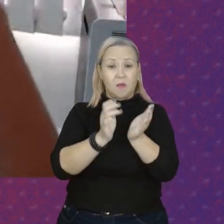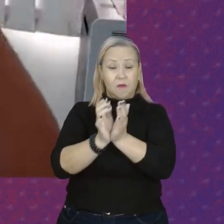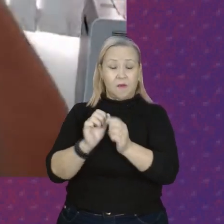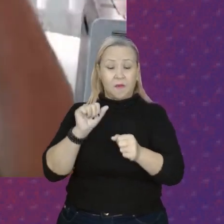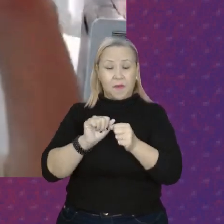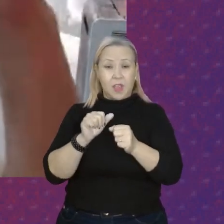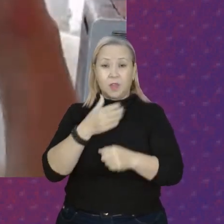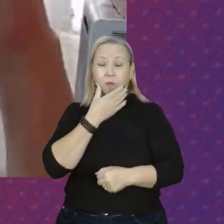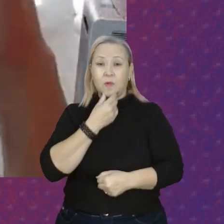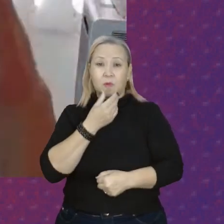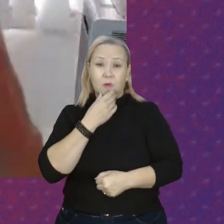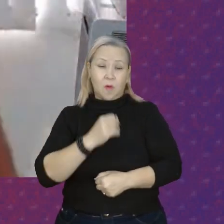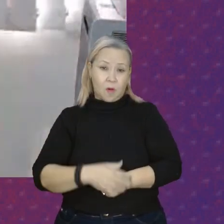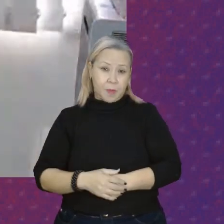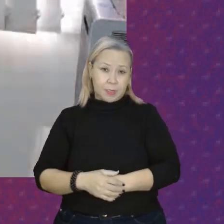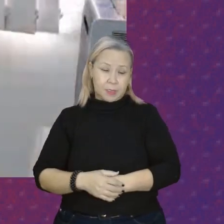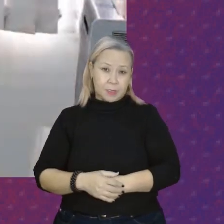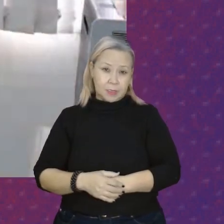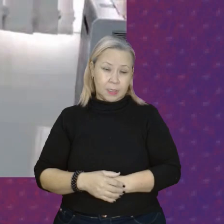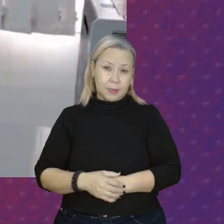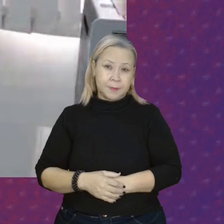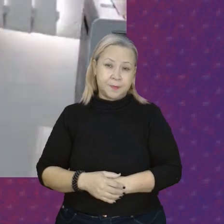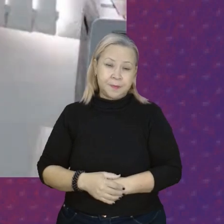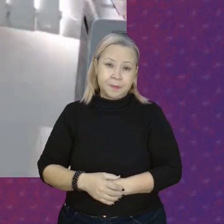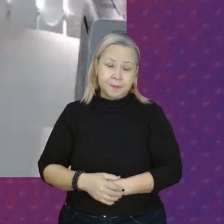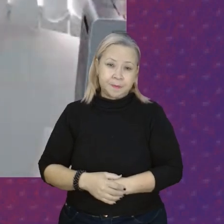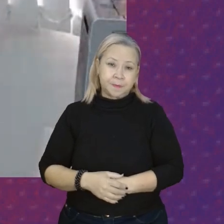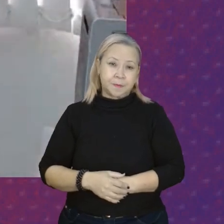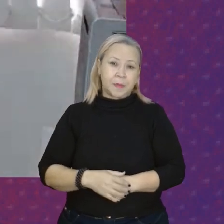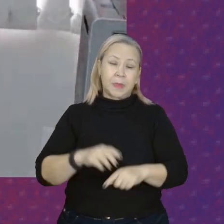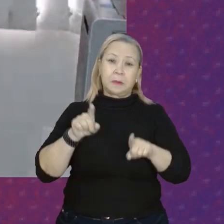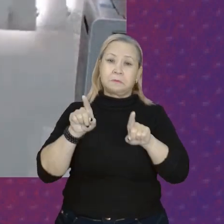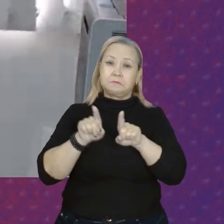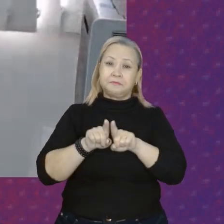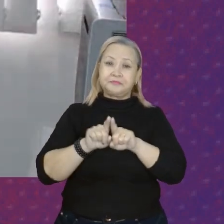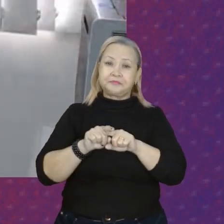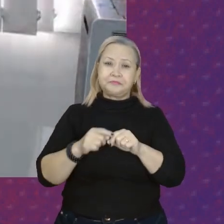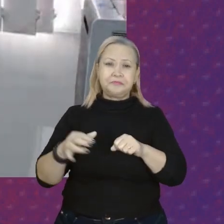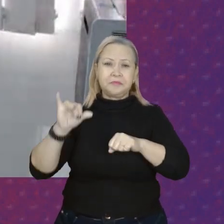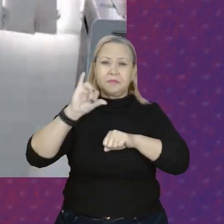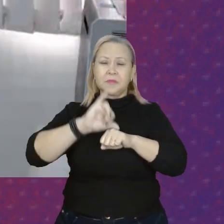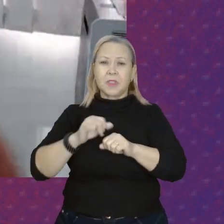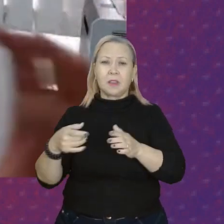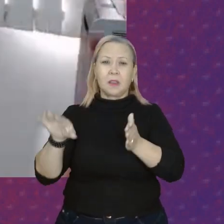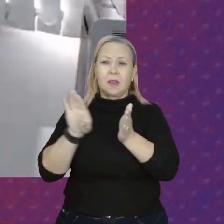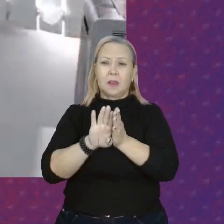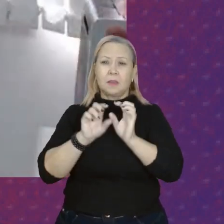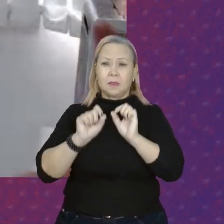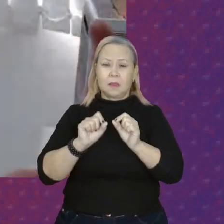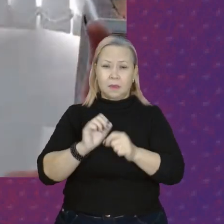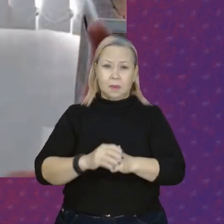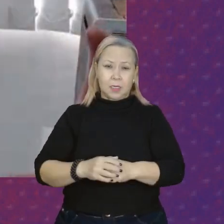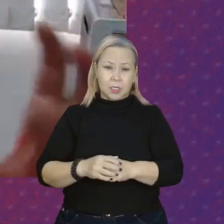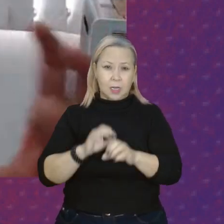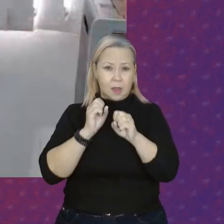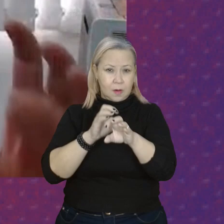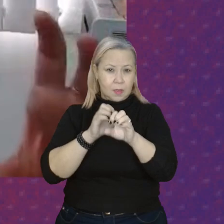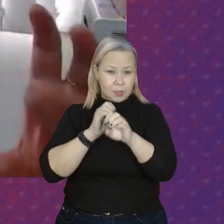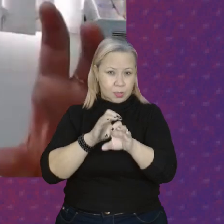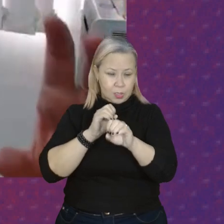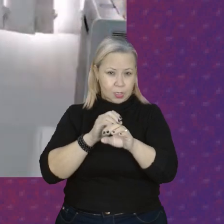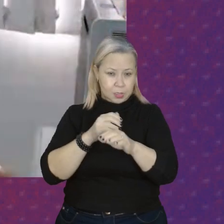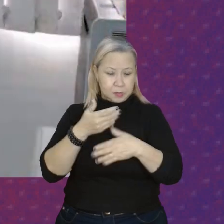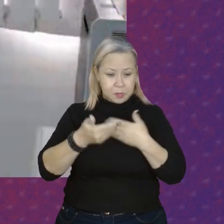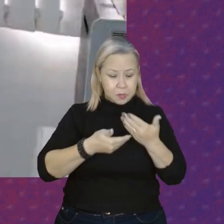vamos do nível central, né, para até chegar às regionais de ensino, que é o nível